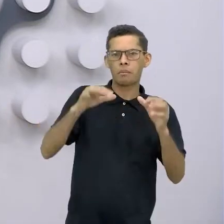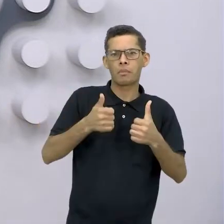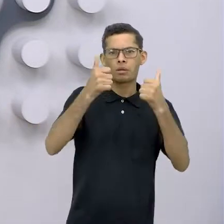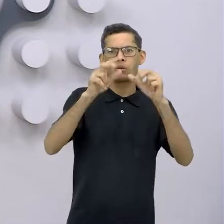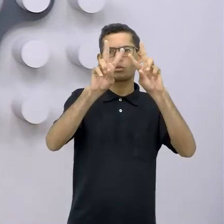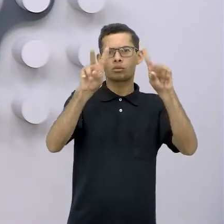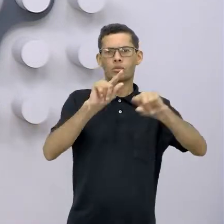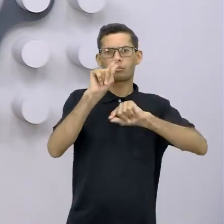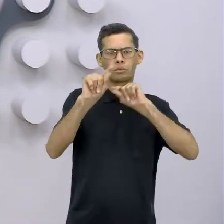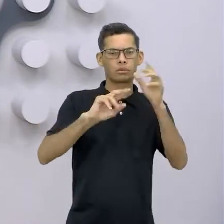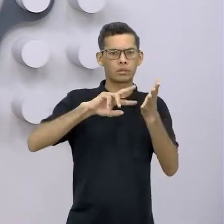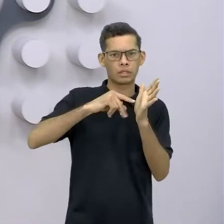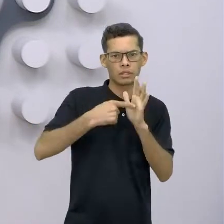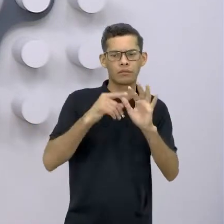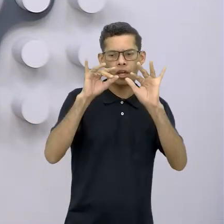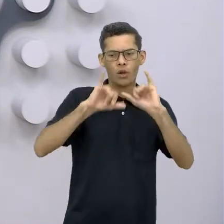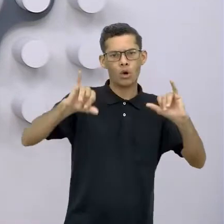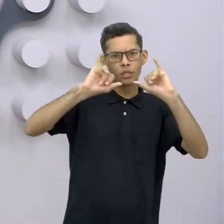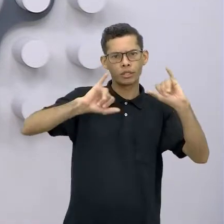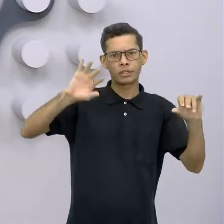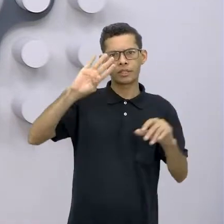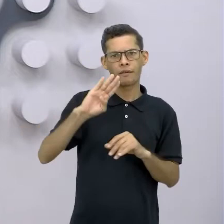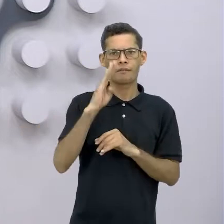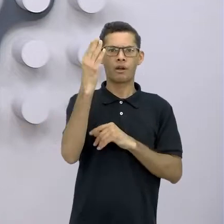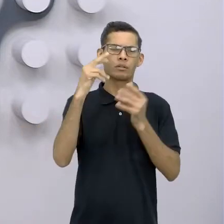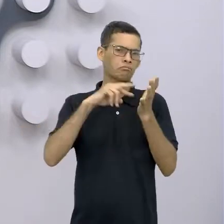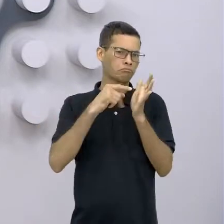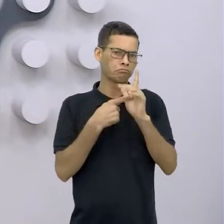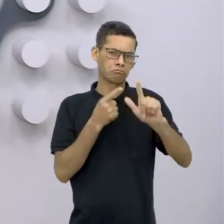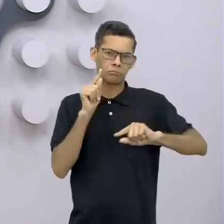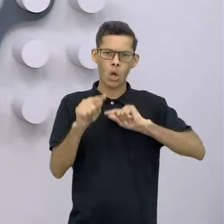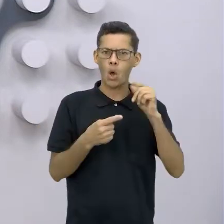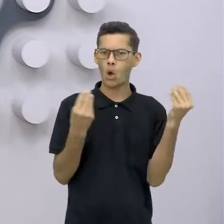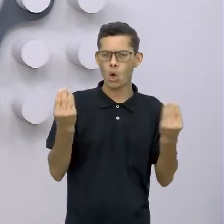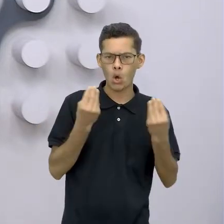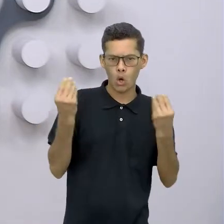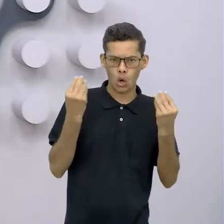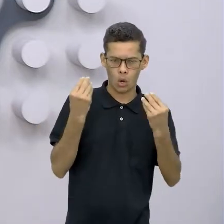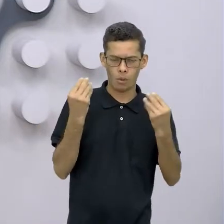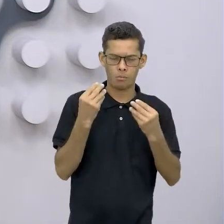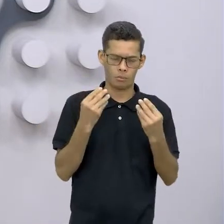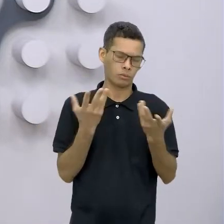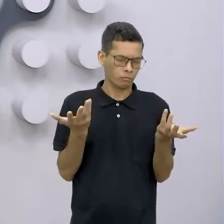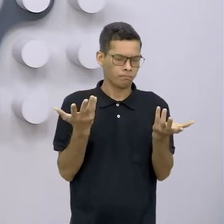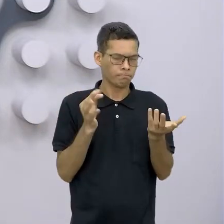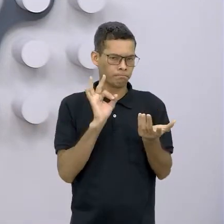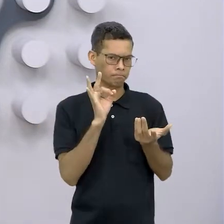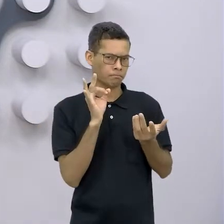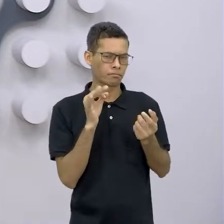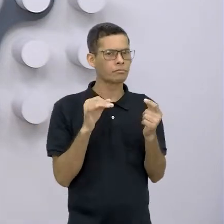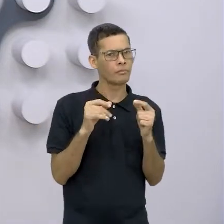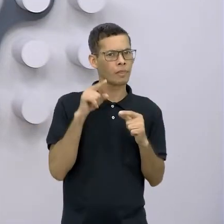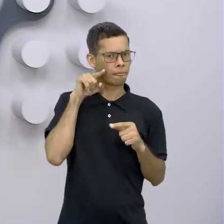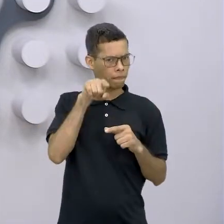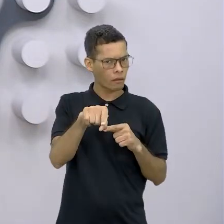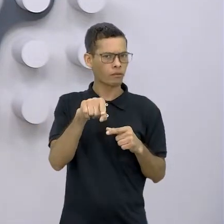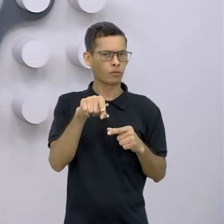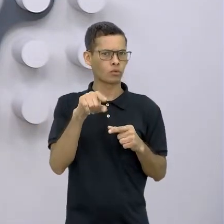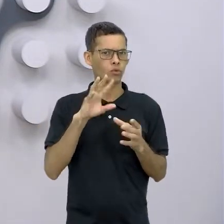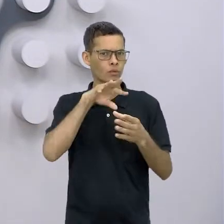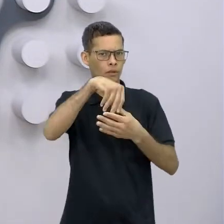são essas notícias falsas, as informações falsas, né, as fake news. Então é isso que tem a ver